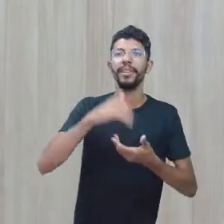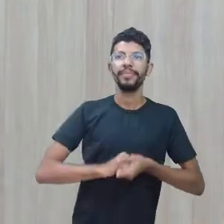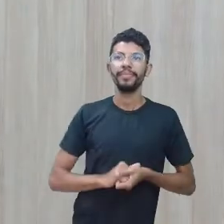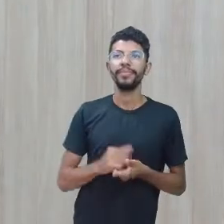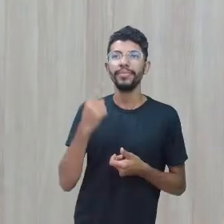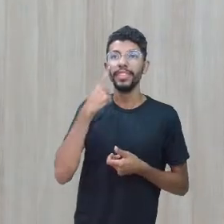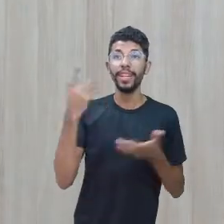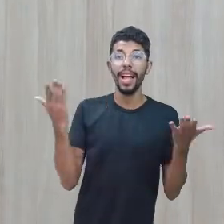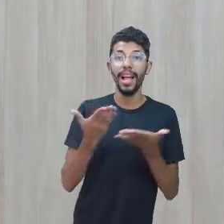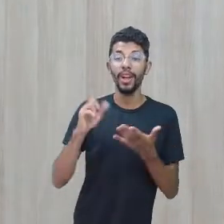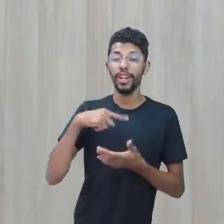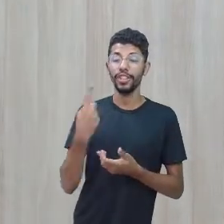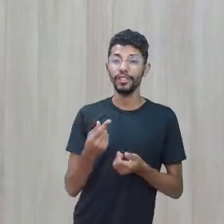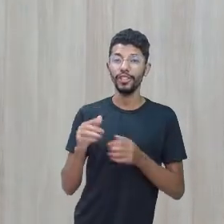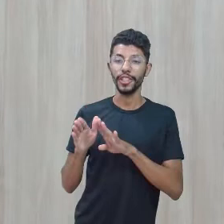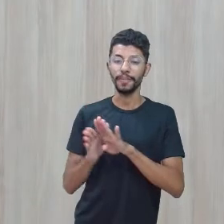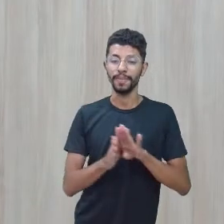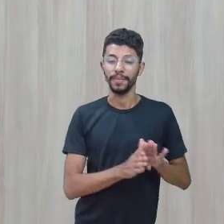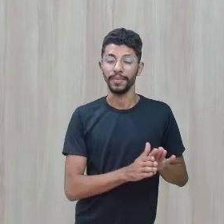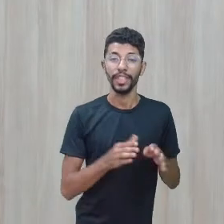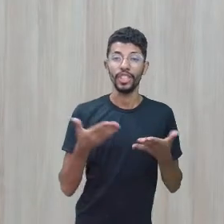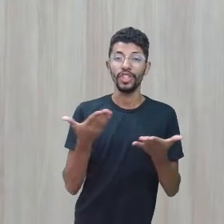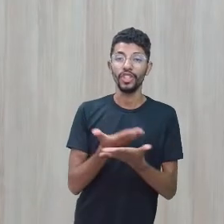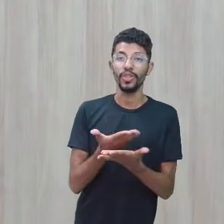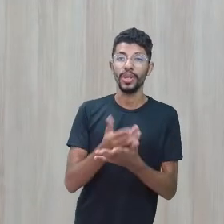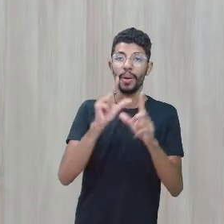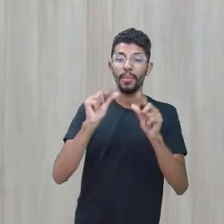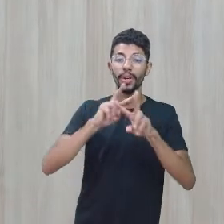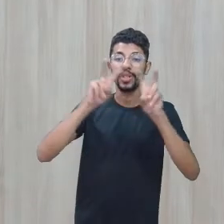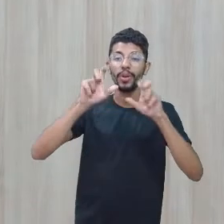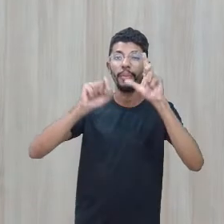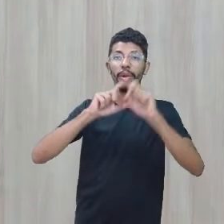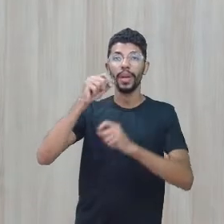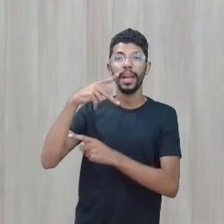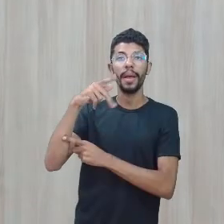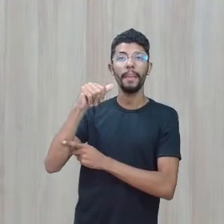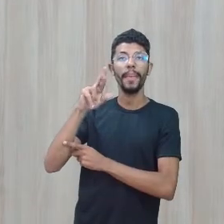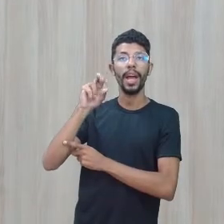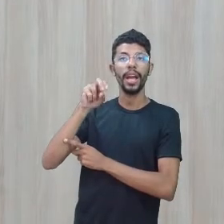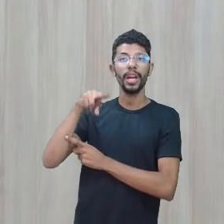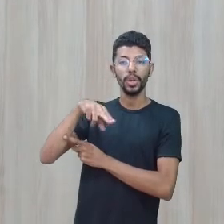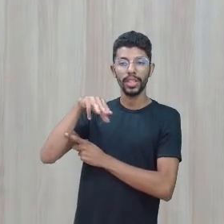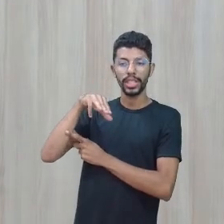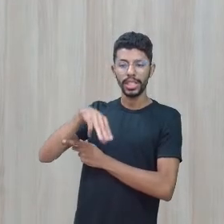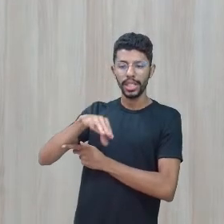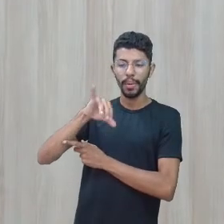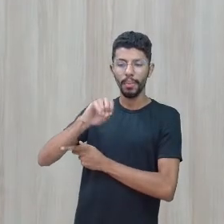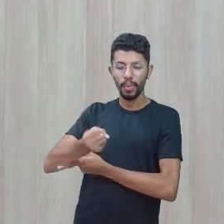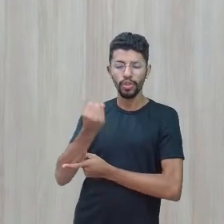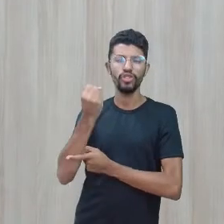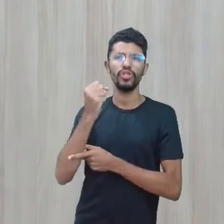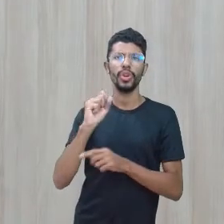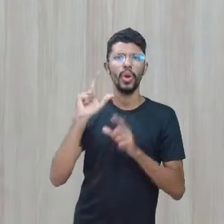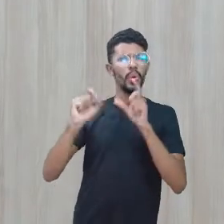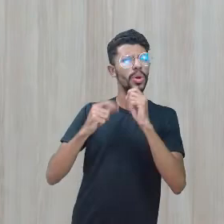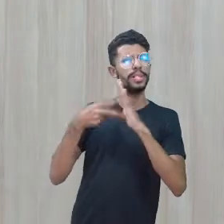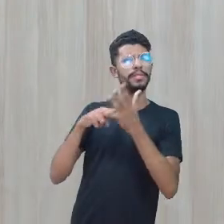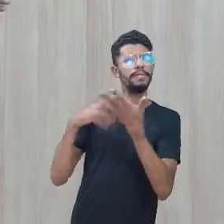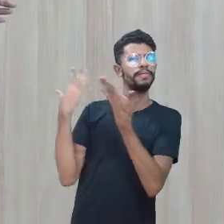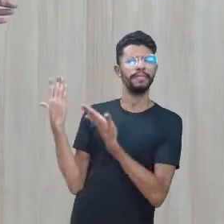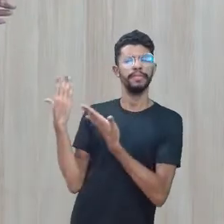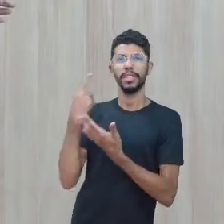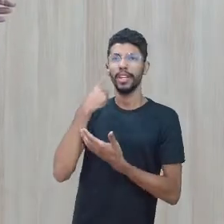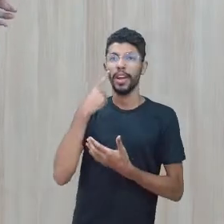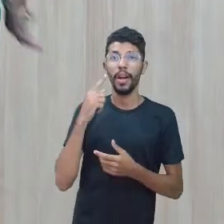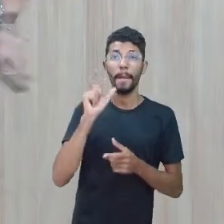Agora nós vamos falar um pouquinho sobre parônimos. Ana Zaidan, o que são parônimos?